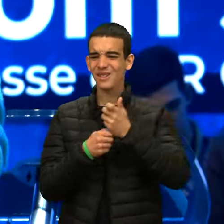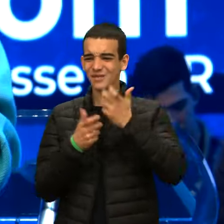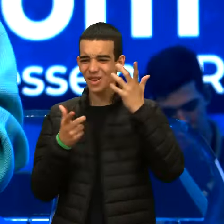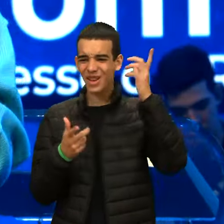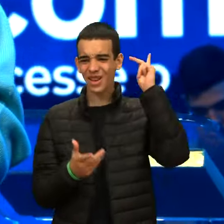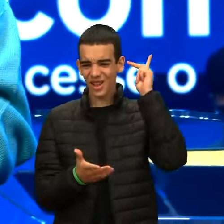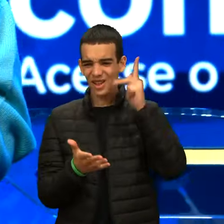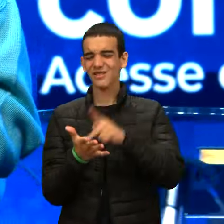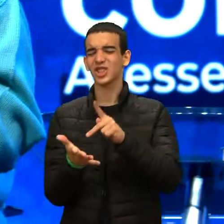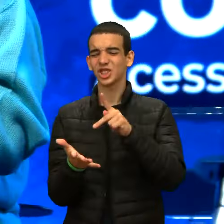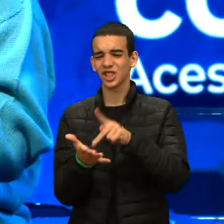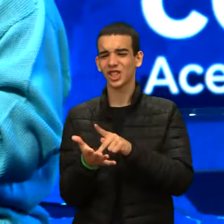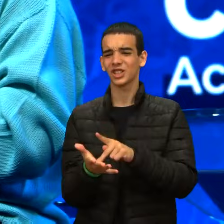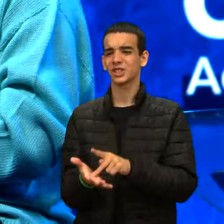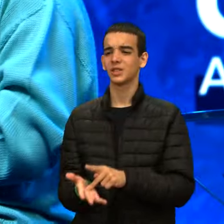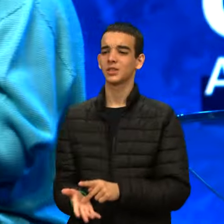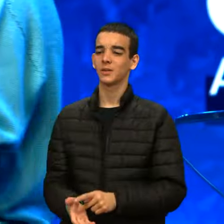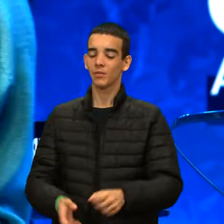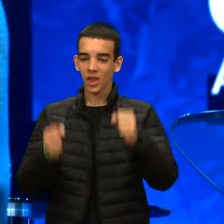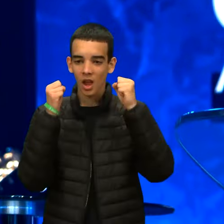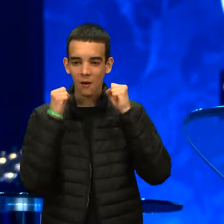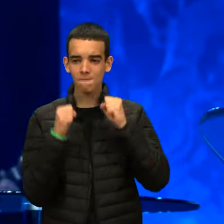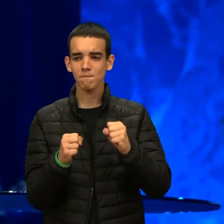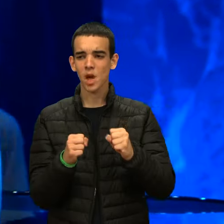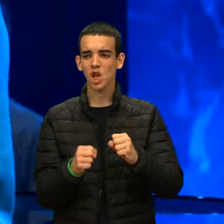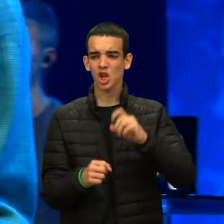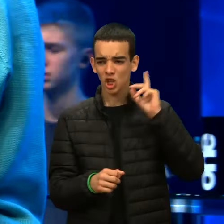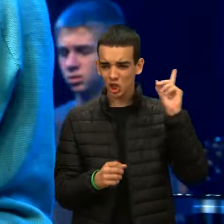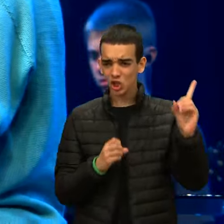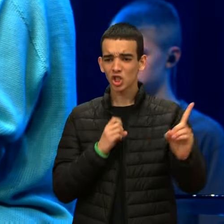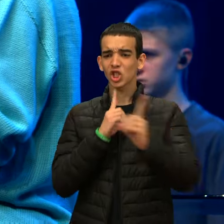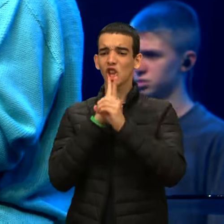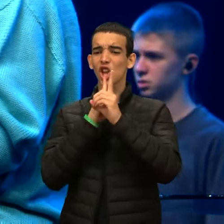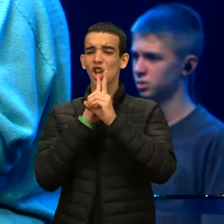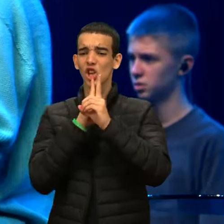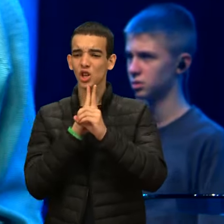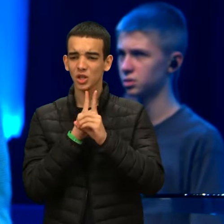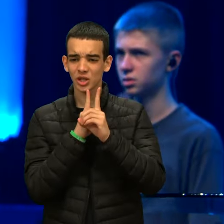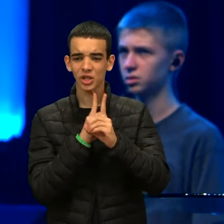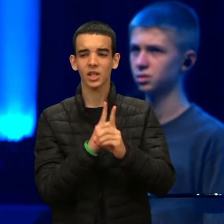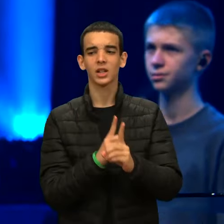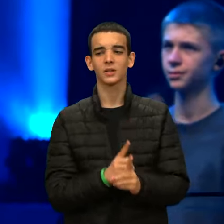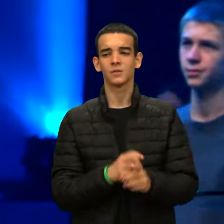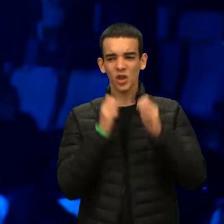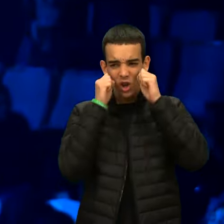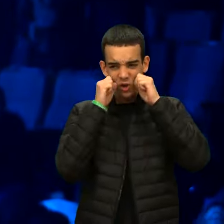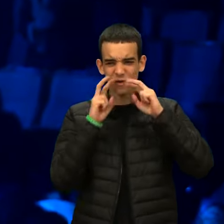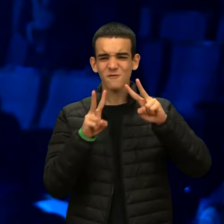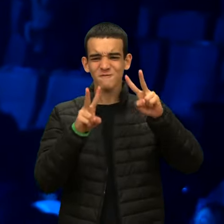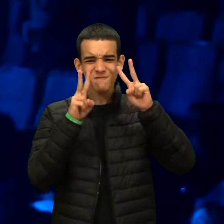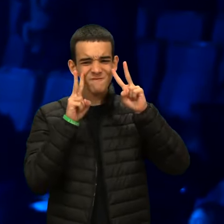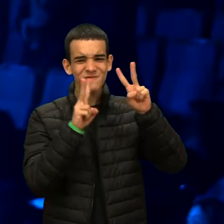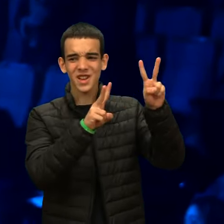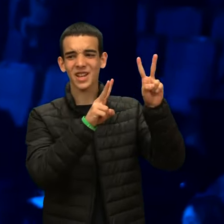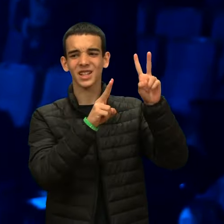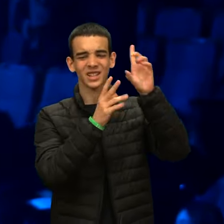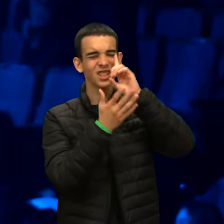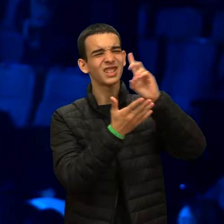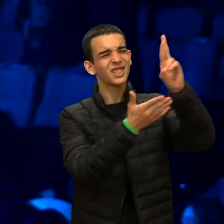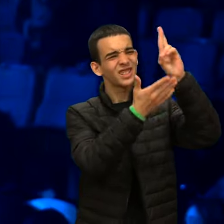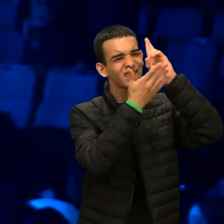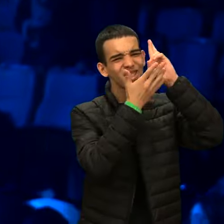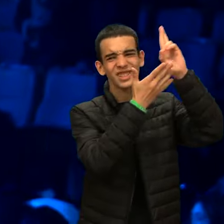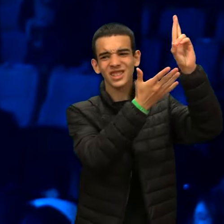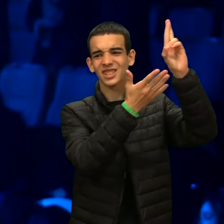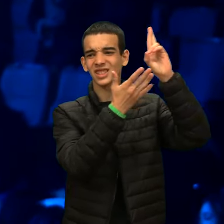encontrar o Senhor, Jesus. Que eles possam ter a Tua face, eles possam ver a Tua face, Jesus. Que eles